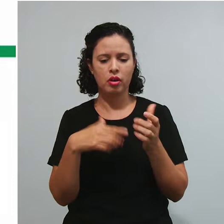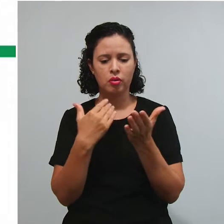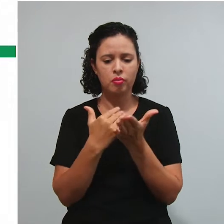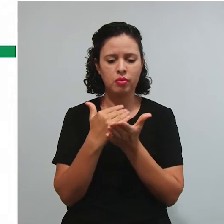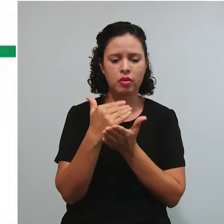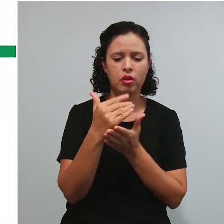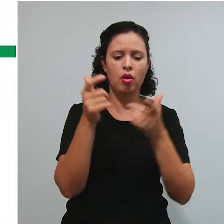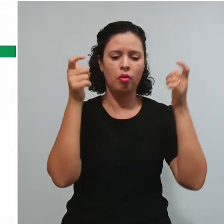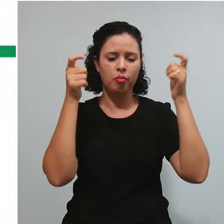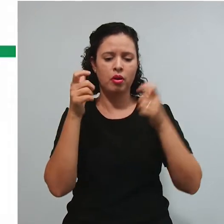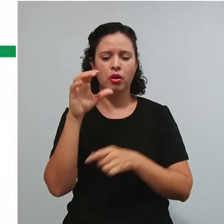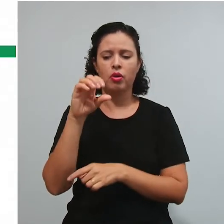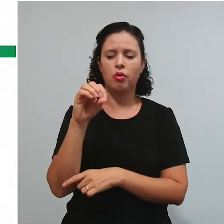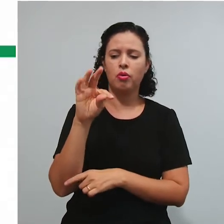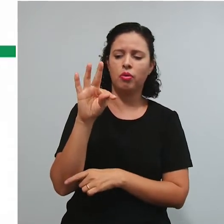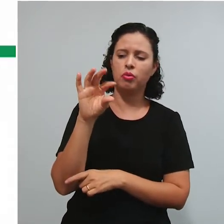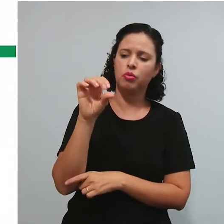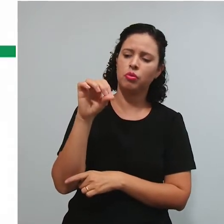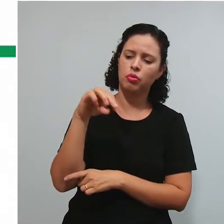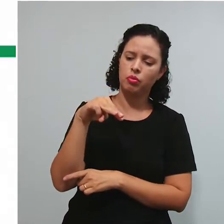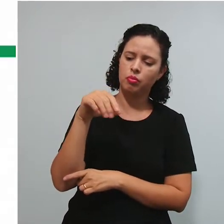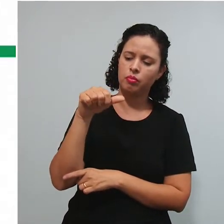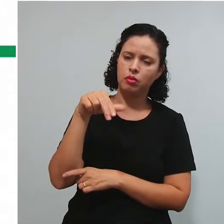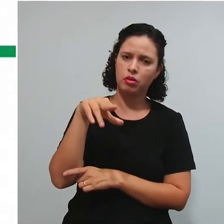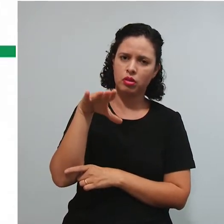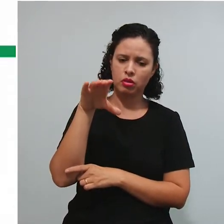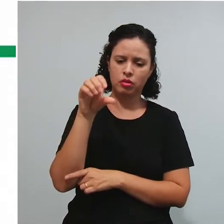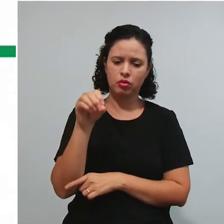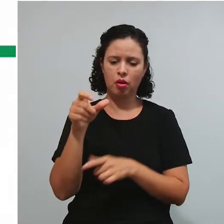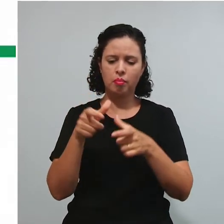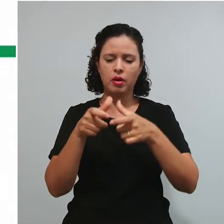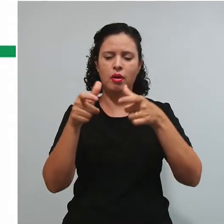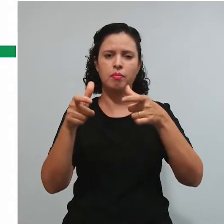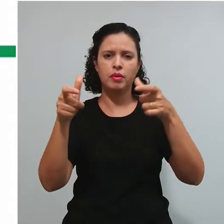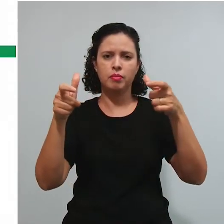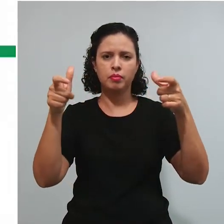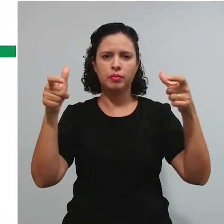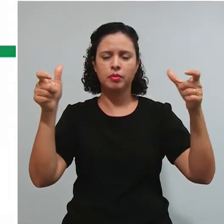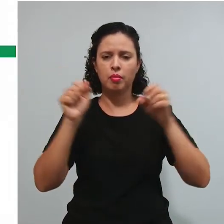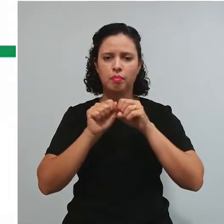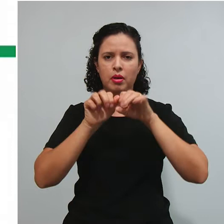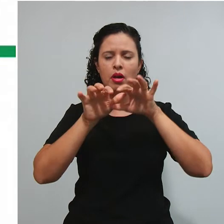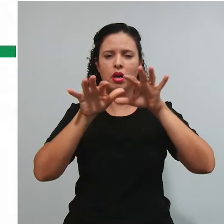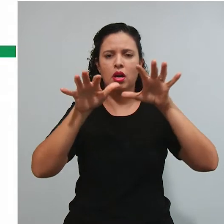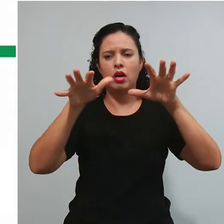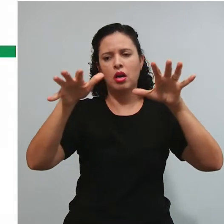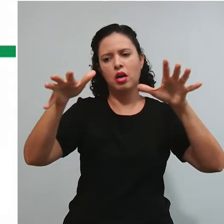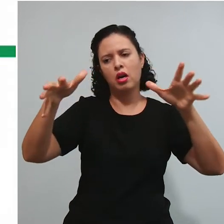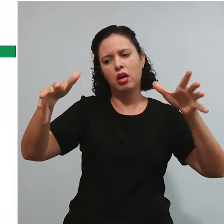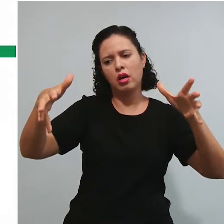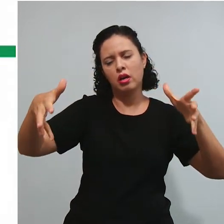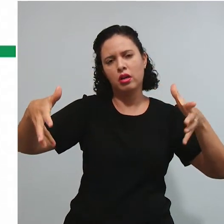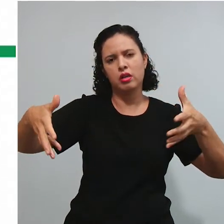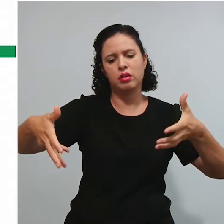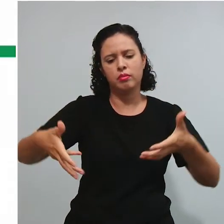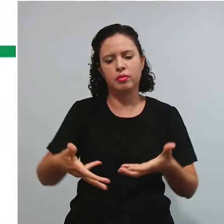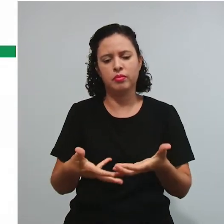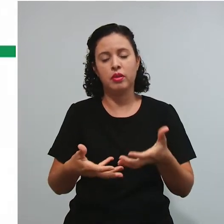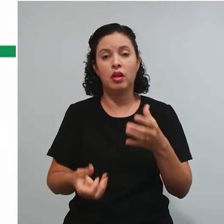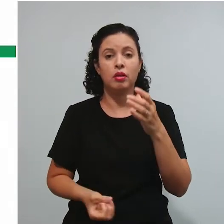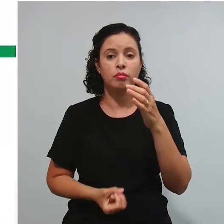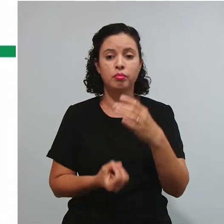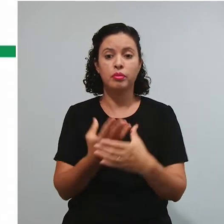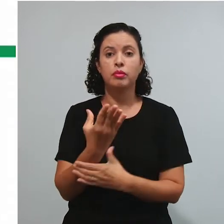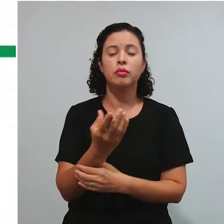Império Otomano e foi aumentando, se expandindo, se espalhando, até que surgiu